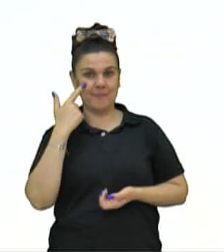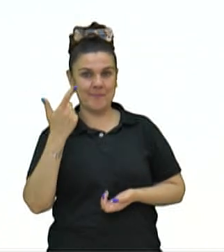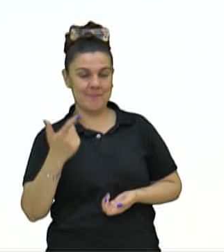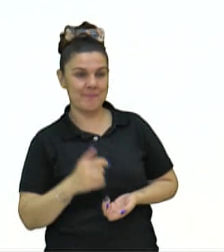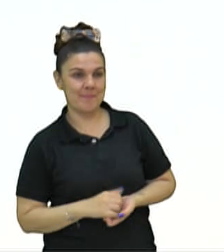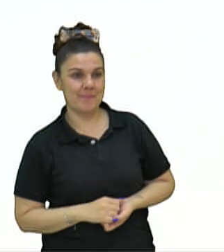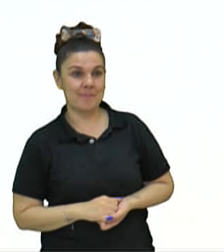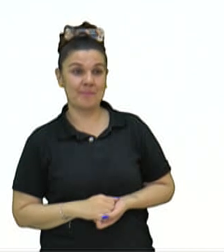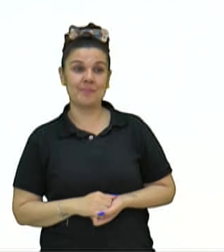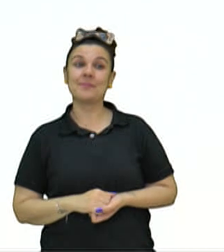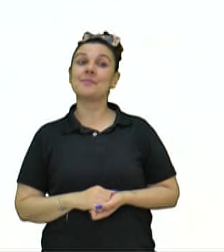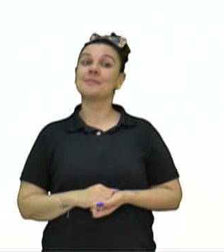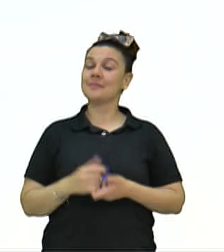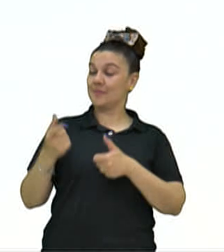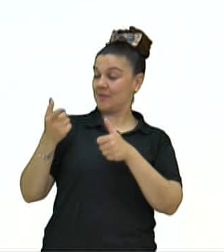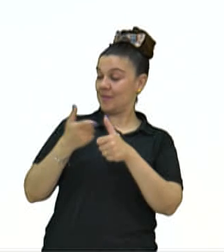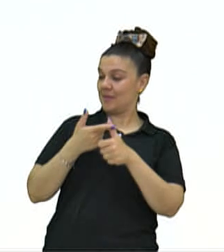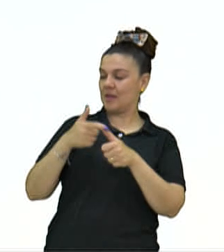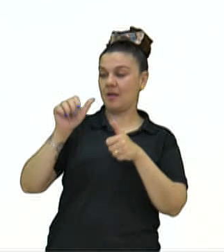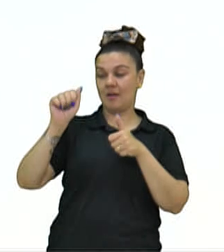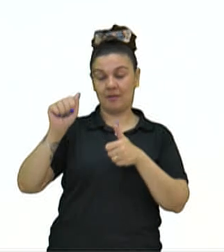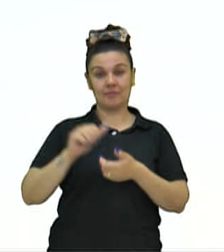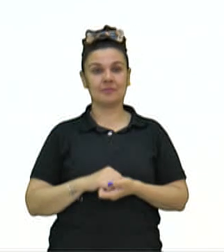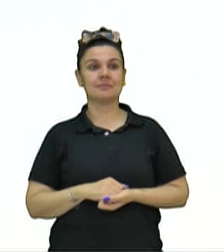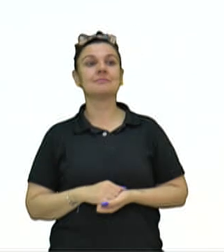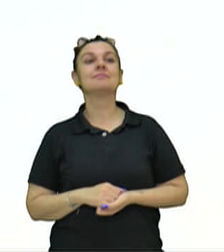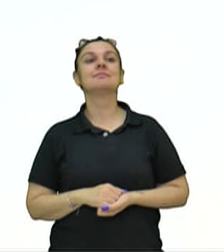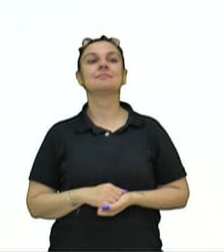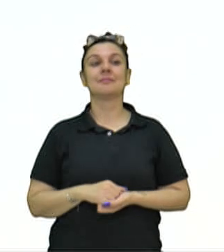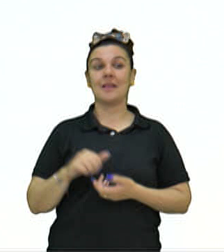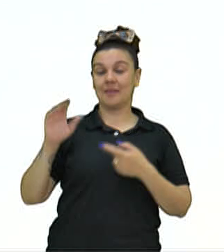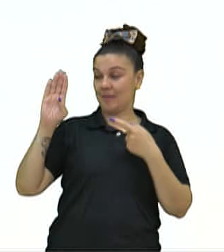go! Número 1, online magazine é uma